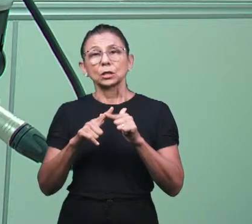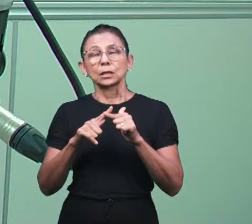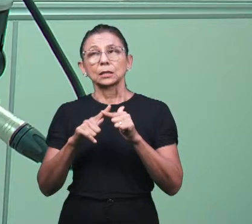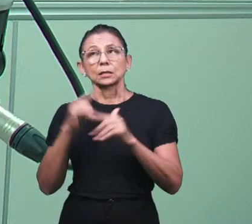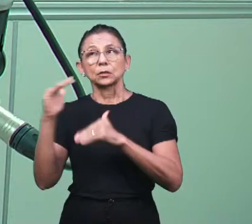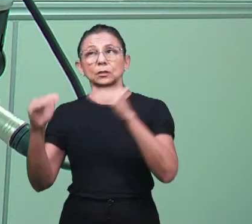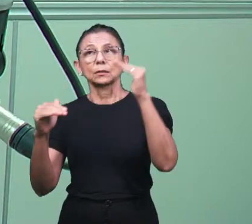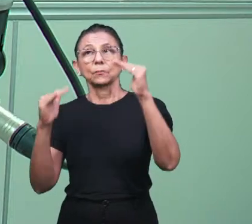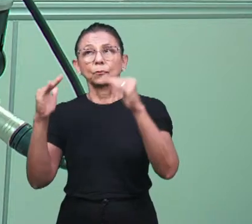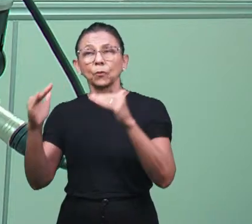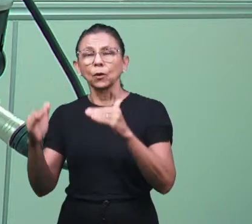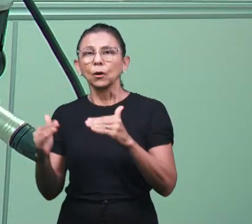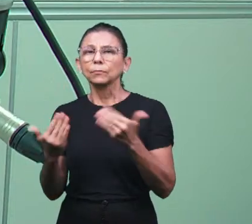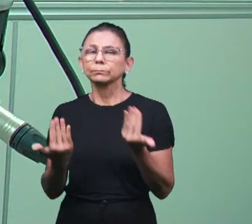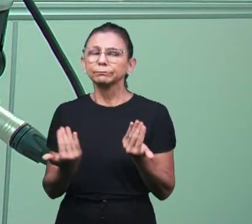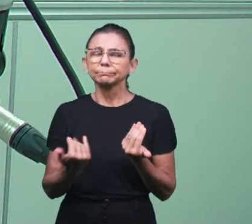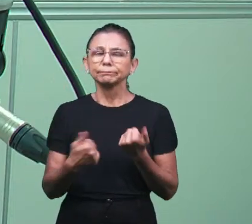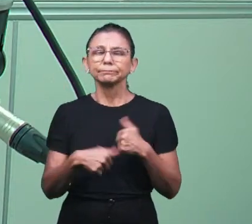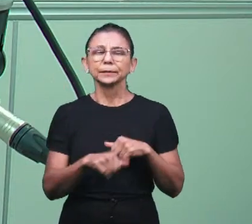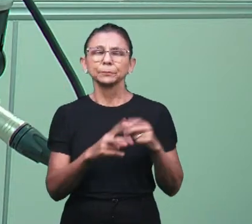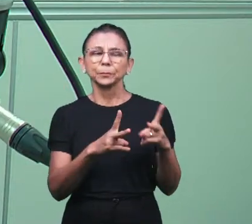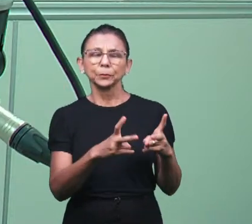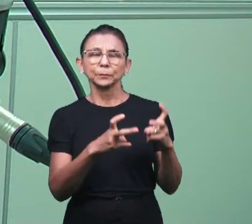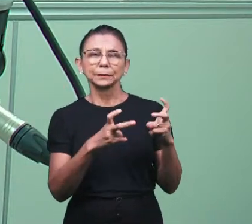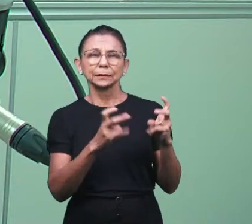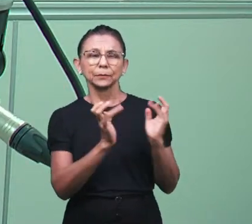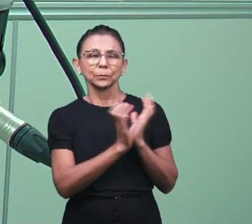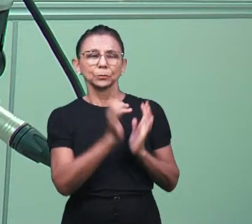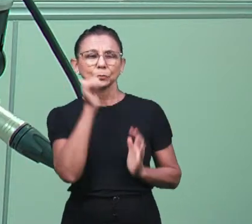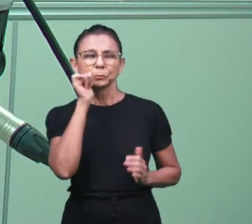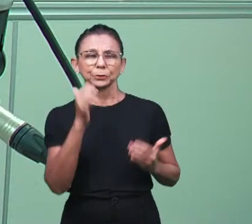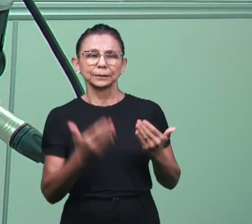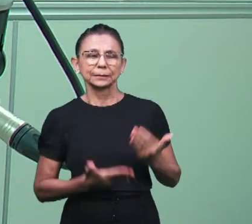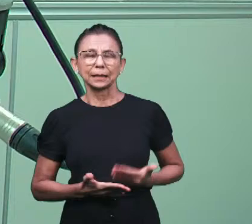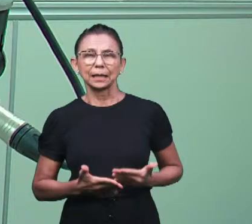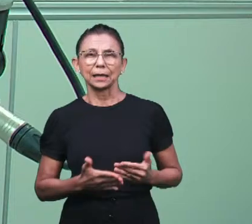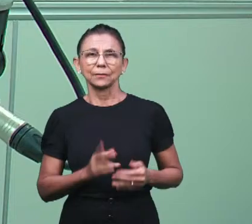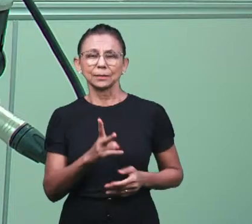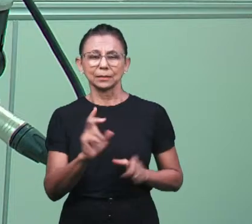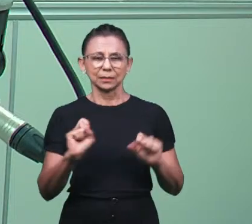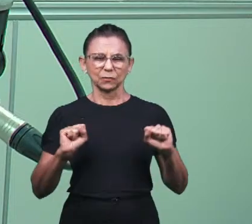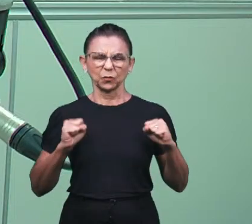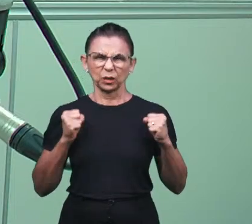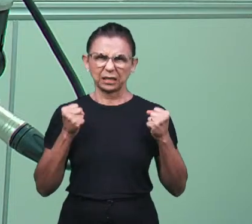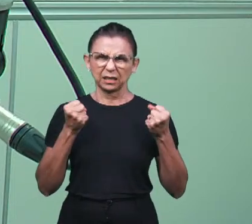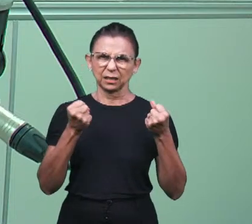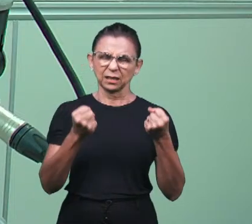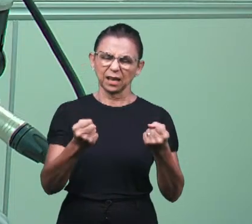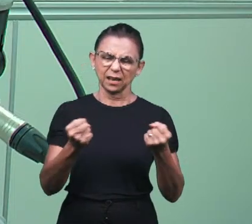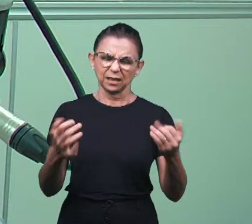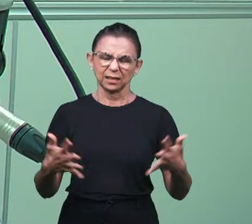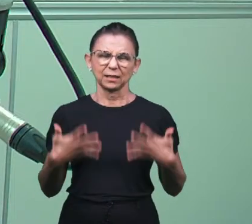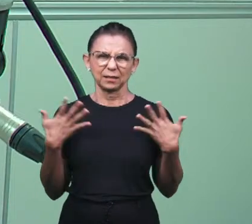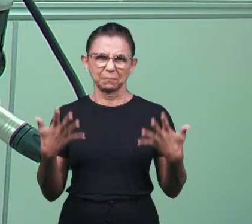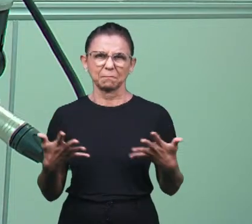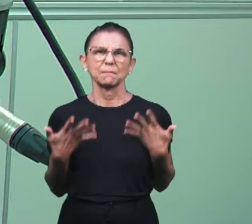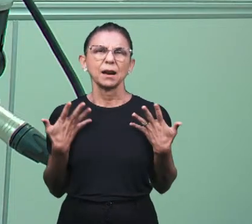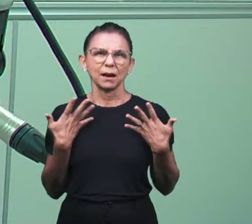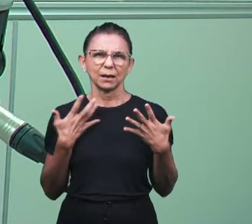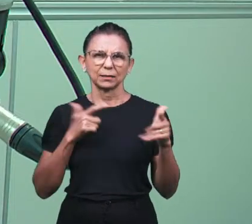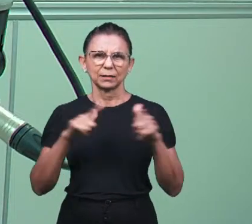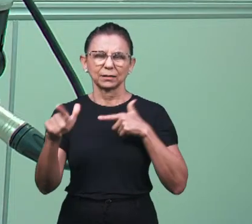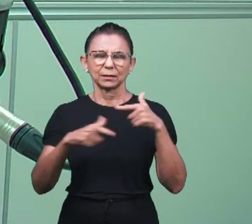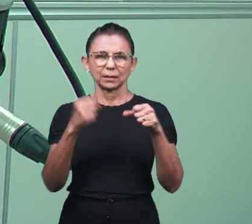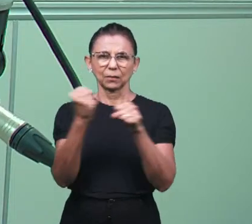assiste, um grupo que está sempre disposto, né? As irmãs estão sempre dispostas a trabalhar nessa